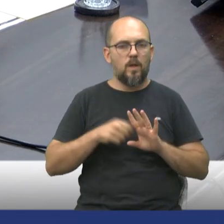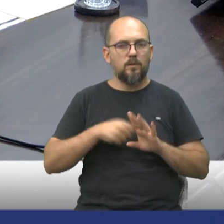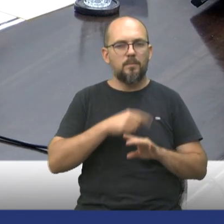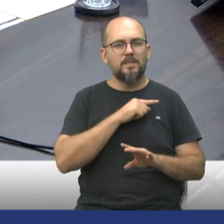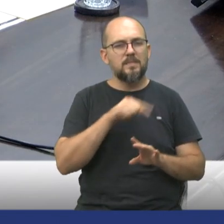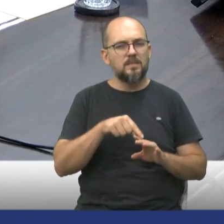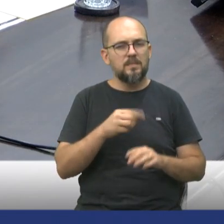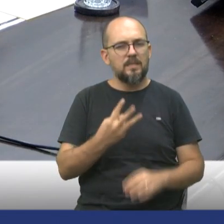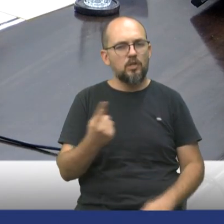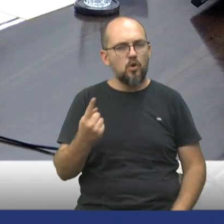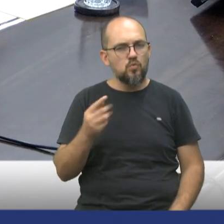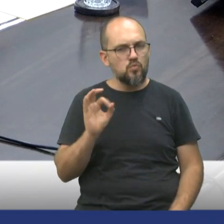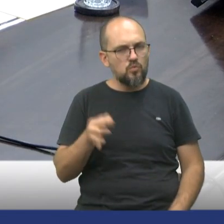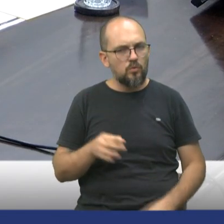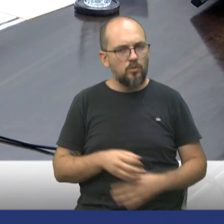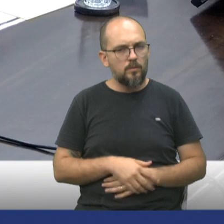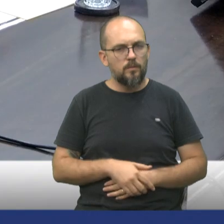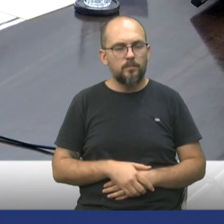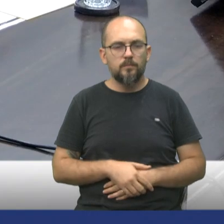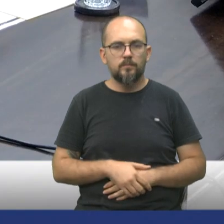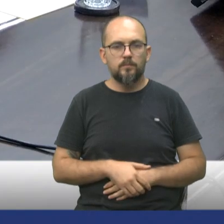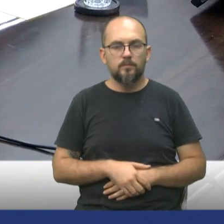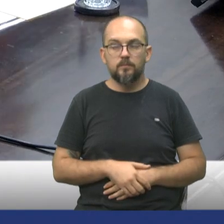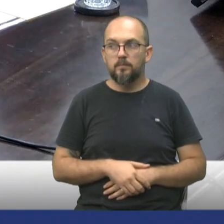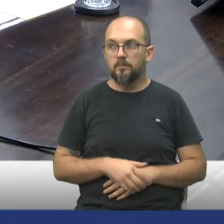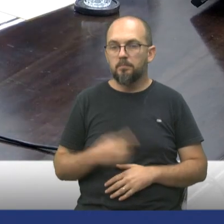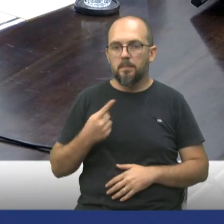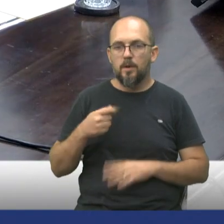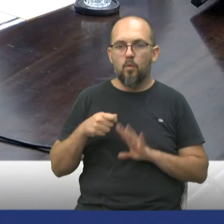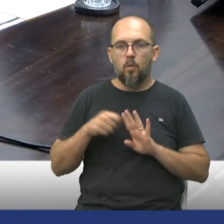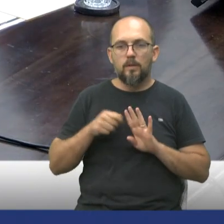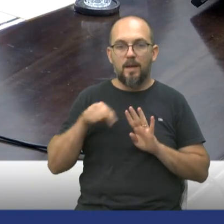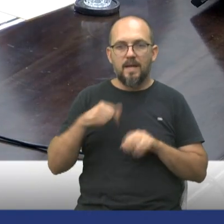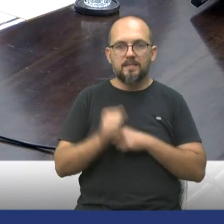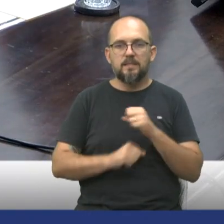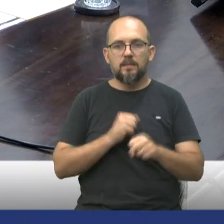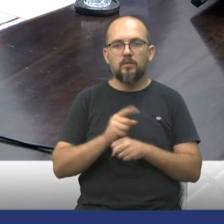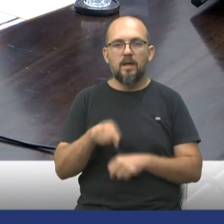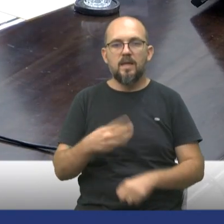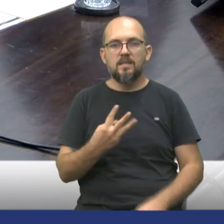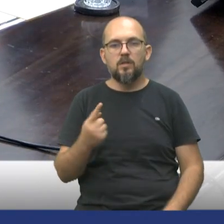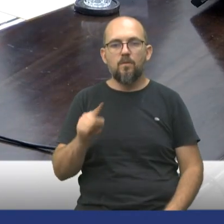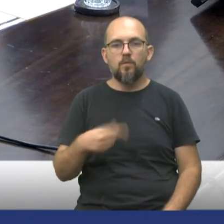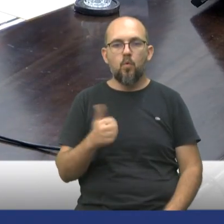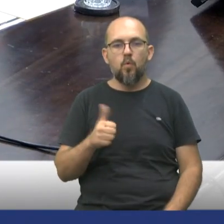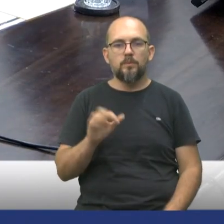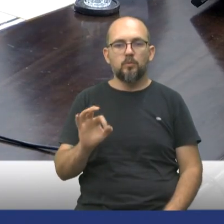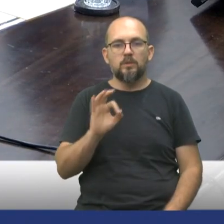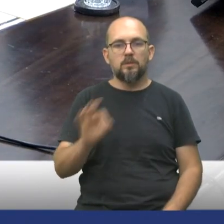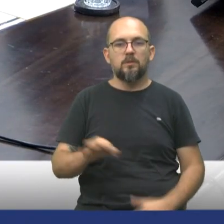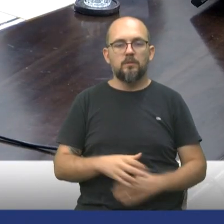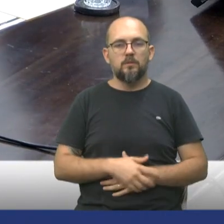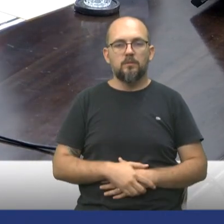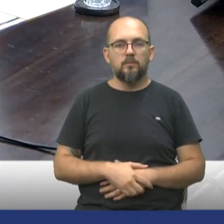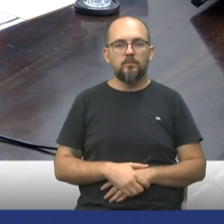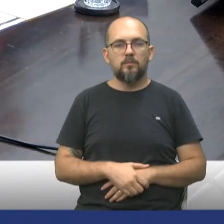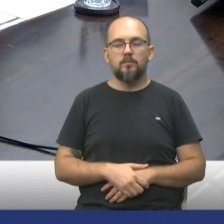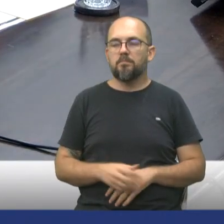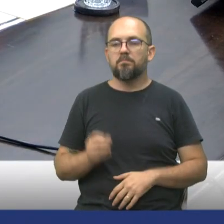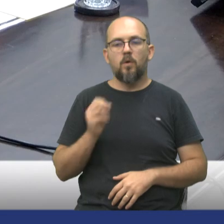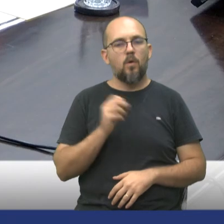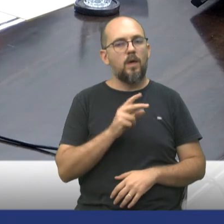com 31. No primeiro quadrimestre desse ano, está em 31,11%. Tá bom.